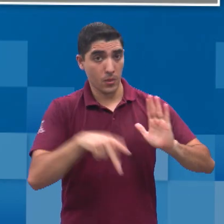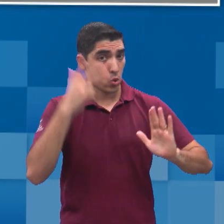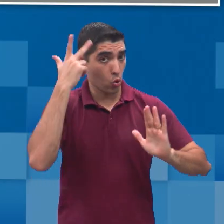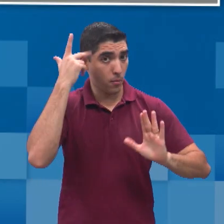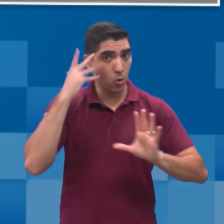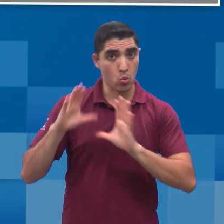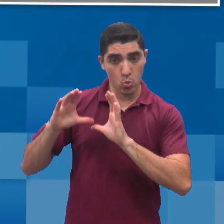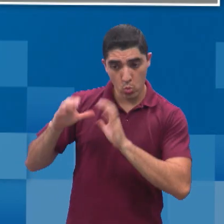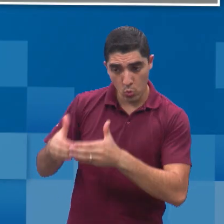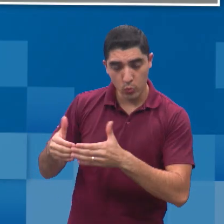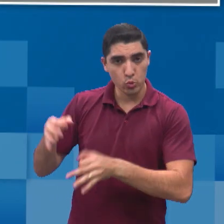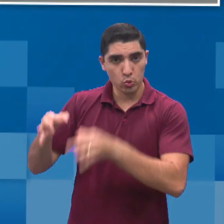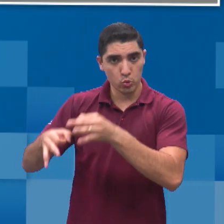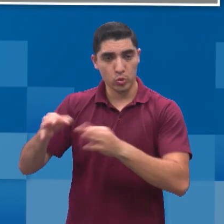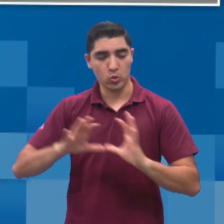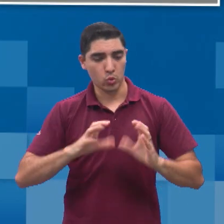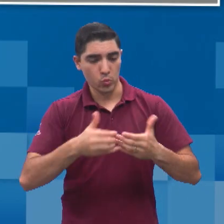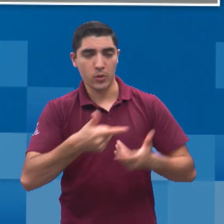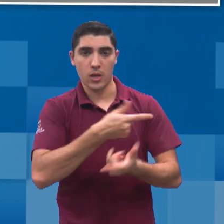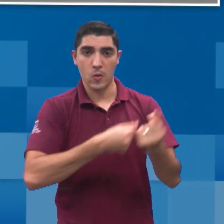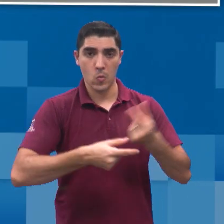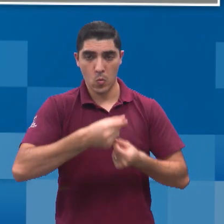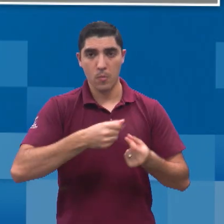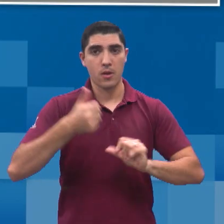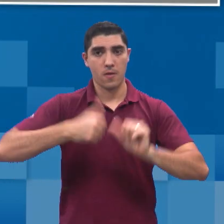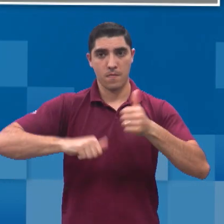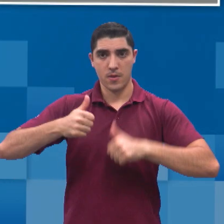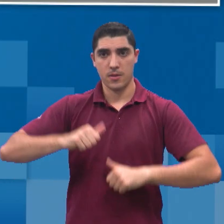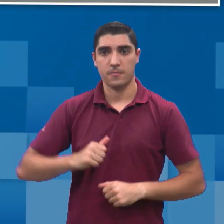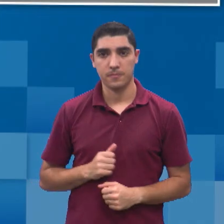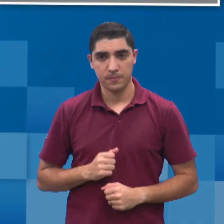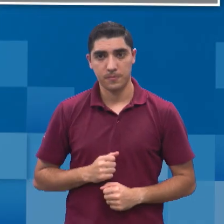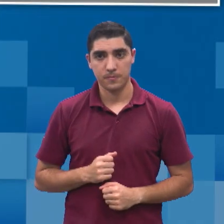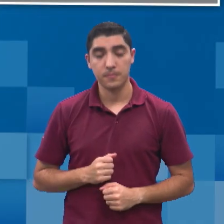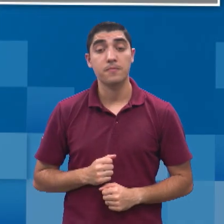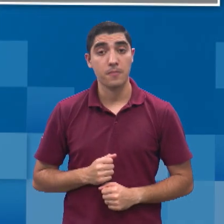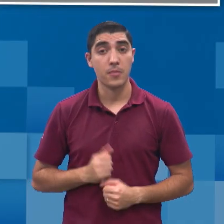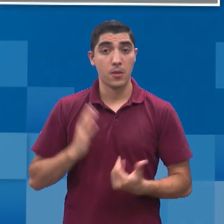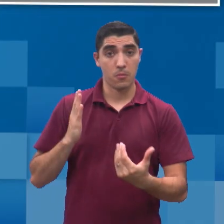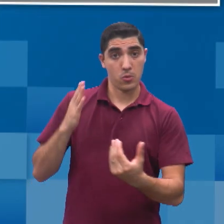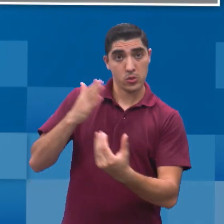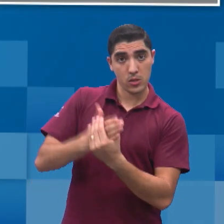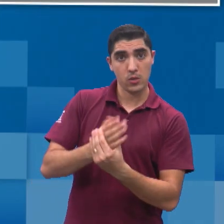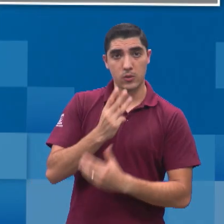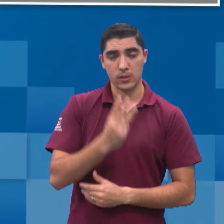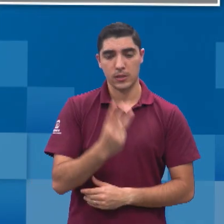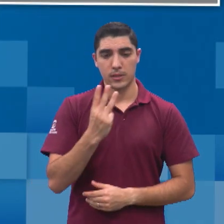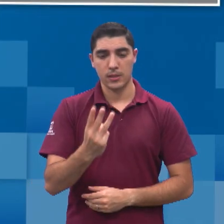ordinário, Comissões de Justiça e Economia. Processo número